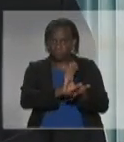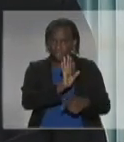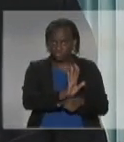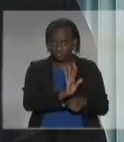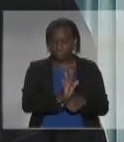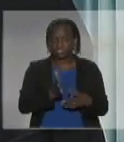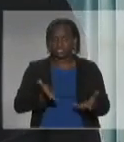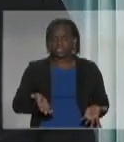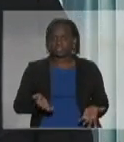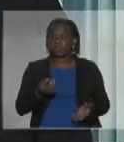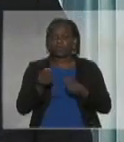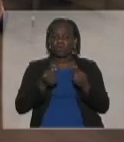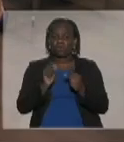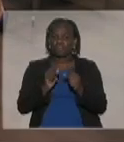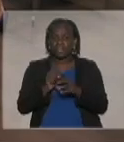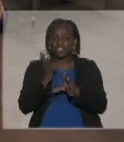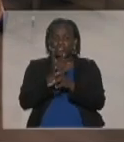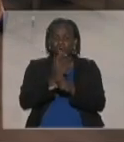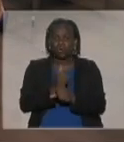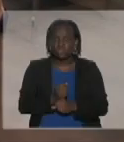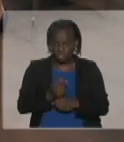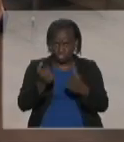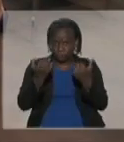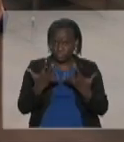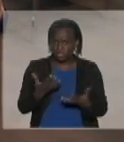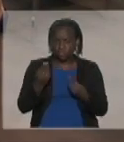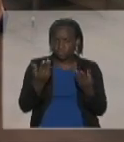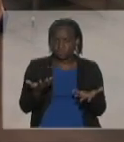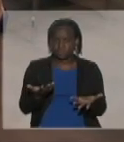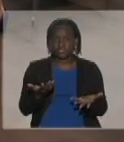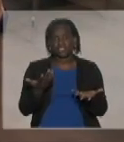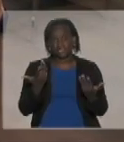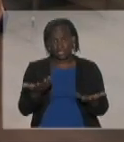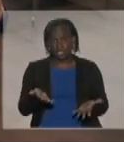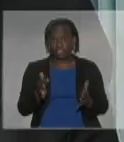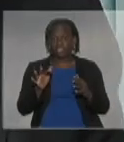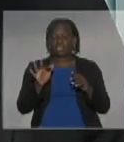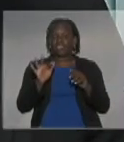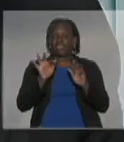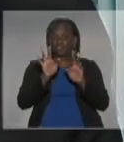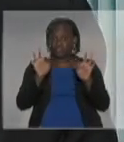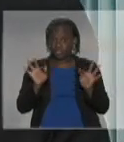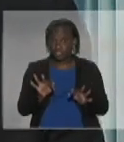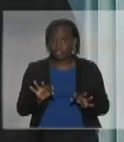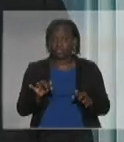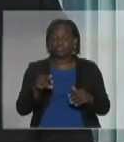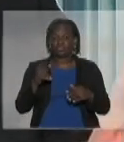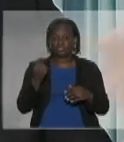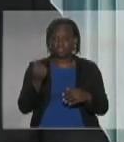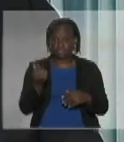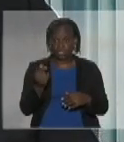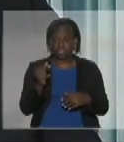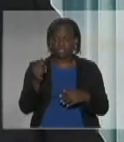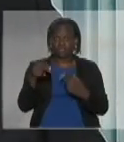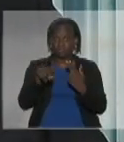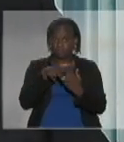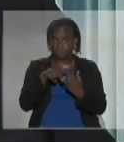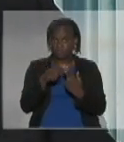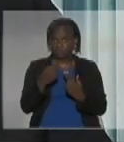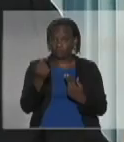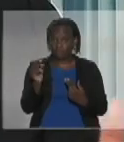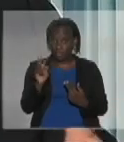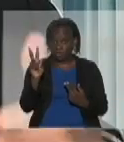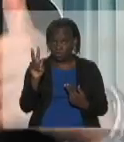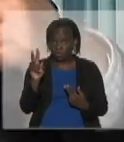Em subsídios, né? Como é que é feita essa conta? Dá para o senhor explicar um pouquinho? Seria a função do valor do bilhete